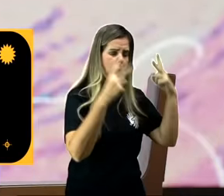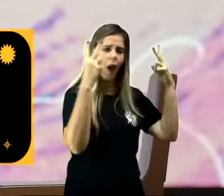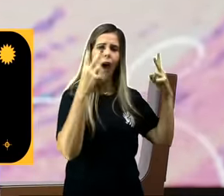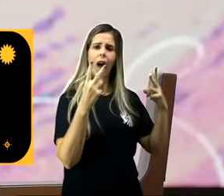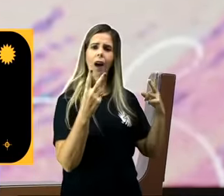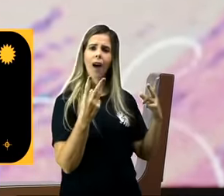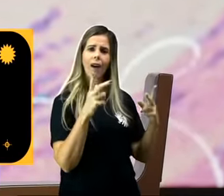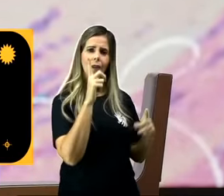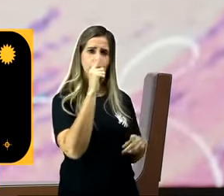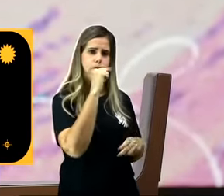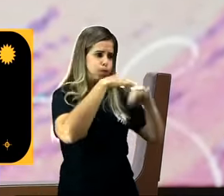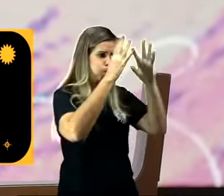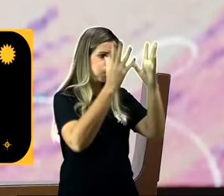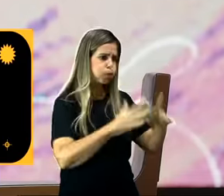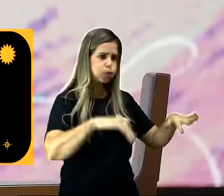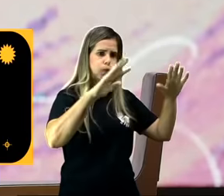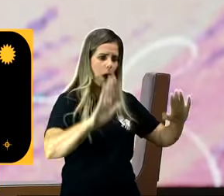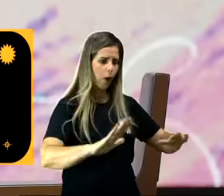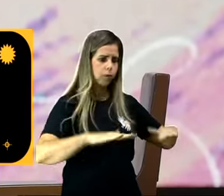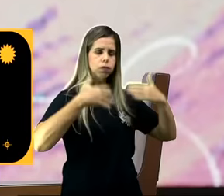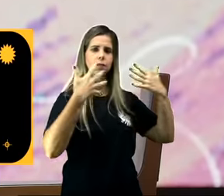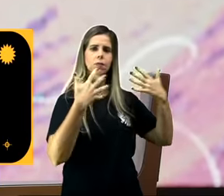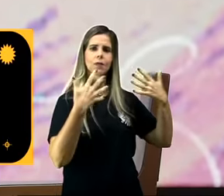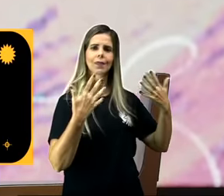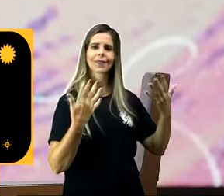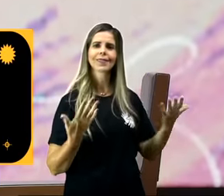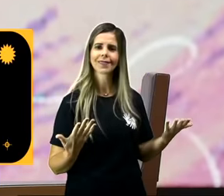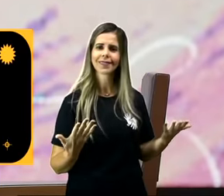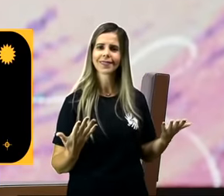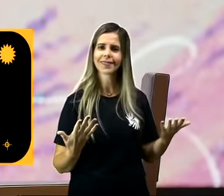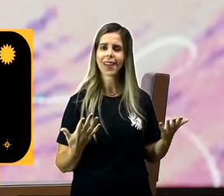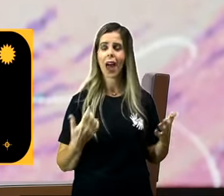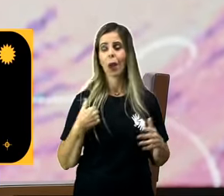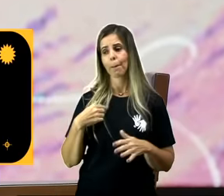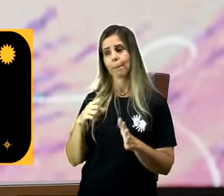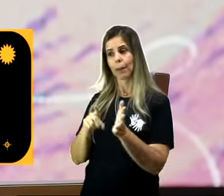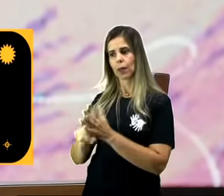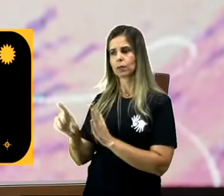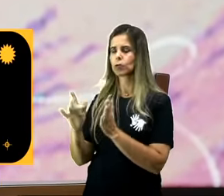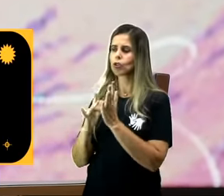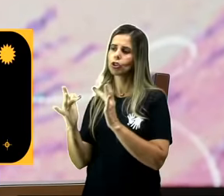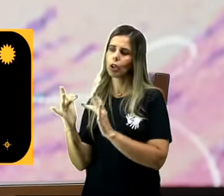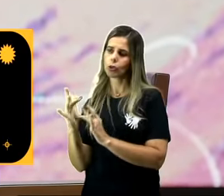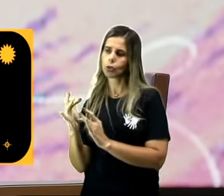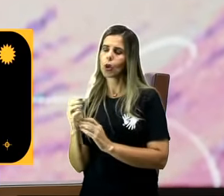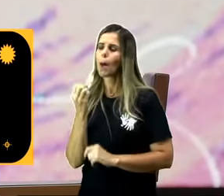dormindo no travesseiro. Muito bom, Senhor Jesus. Estava bom o travesseiro, Senhor?